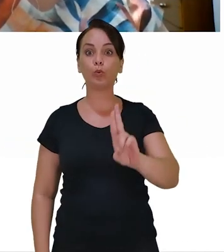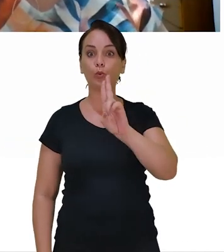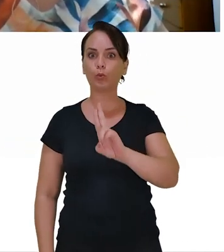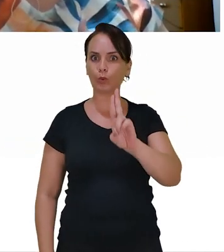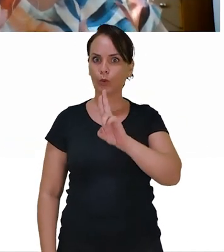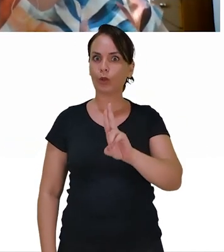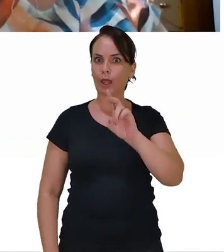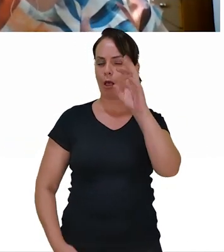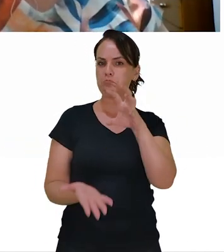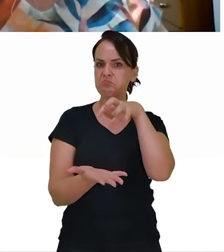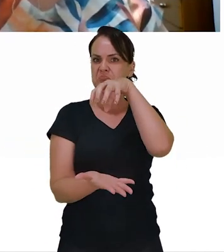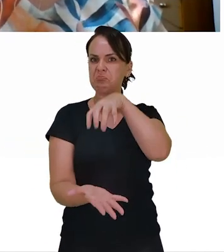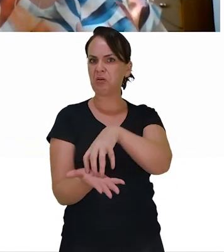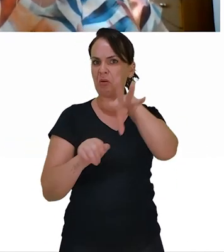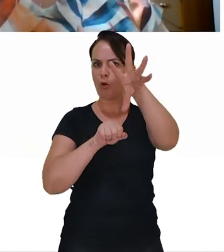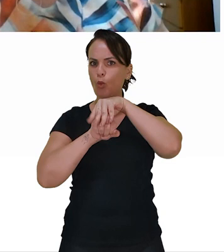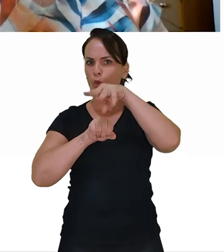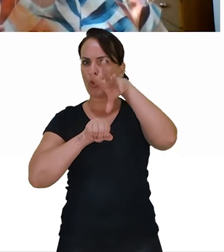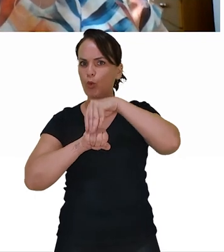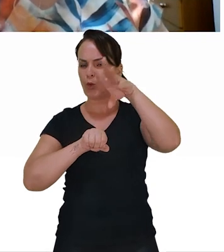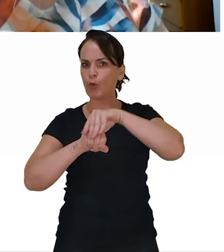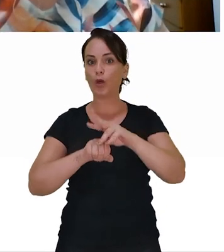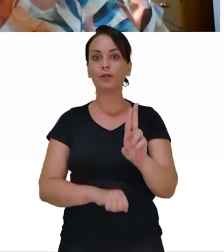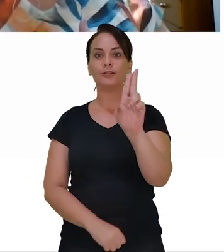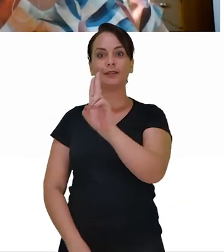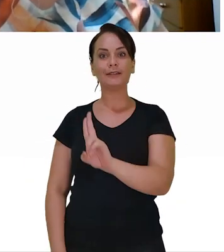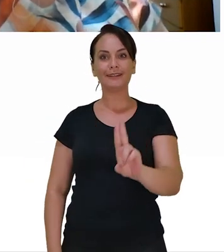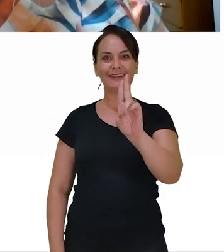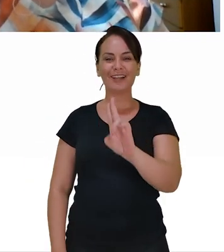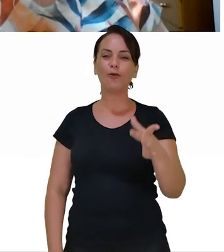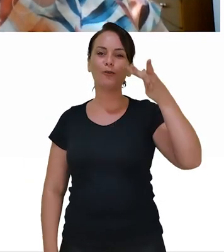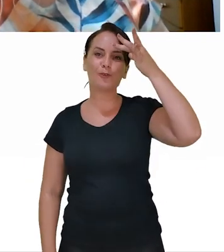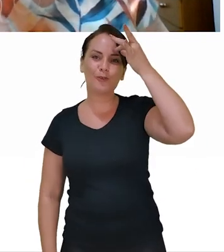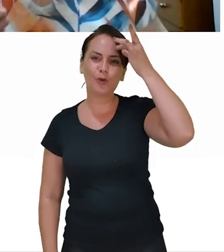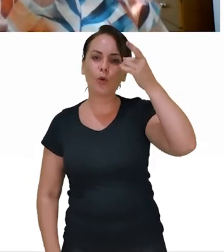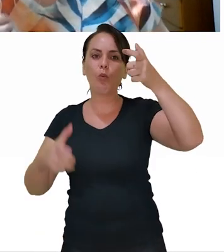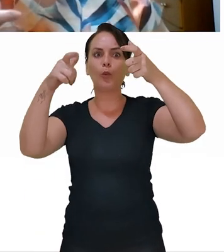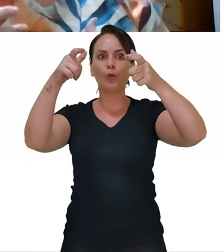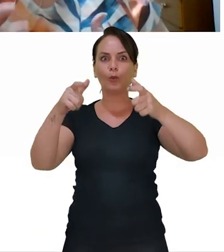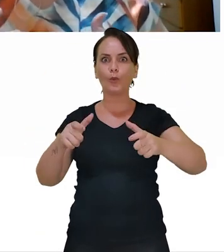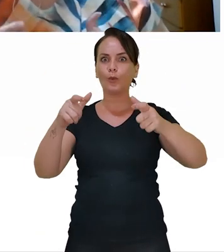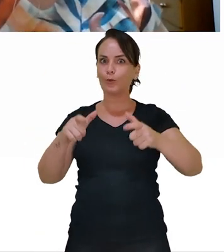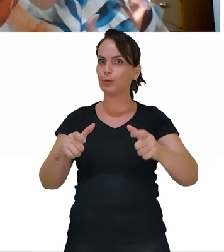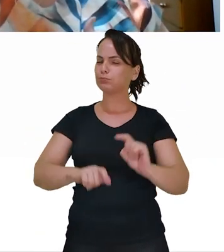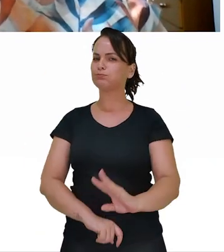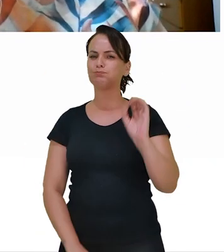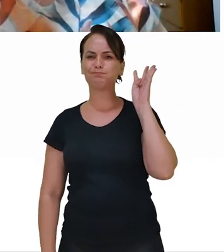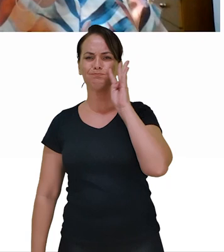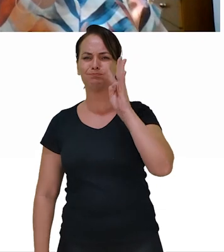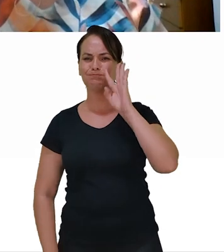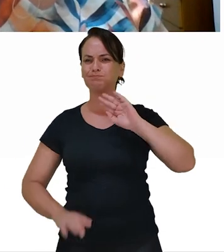os grandes polos de conhecimento. A universidade é um local muito bacana